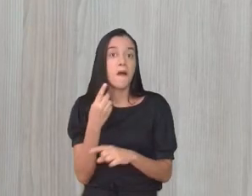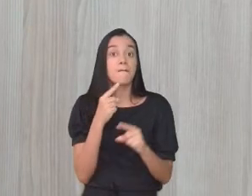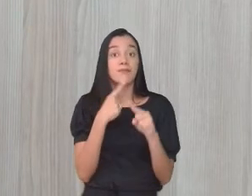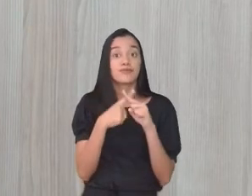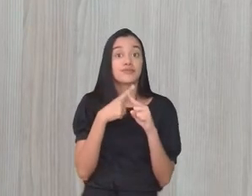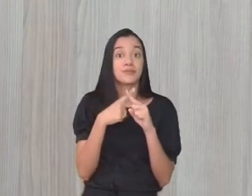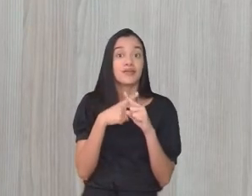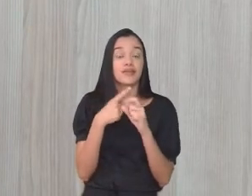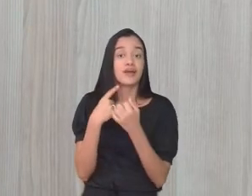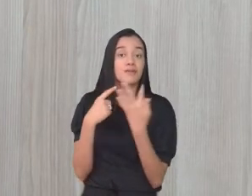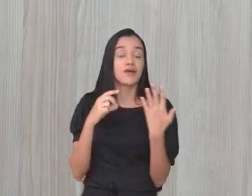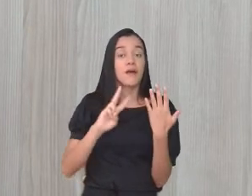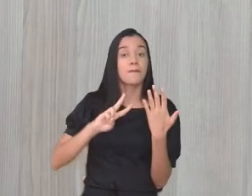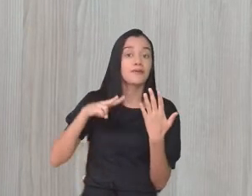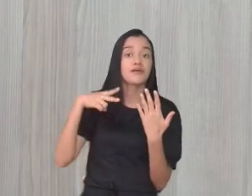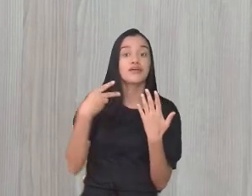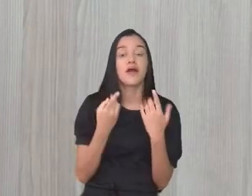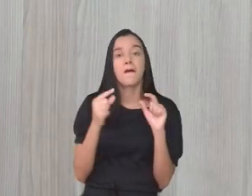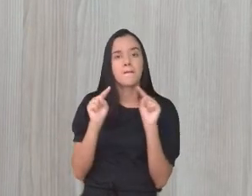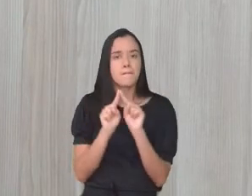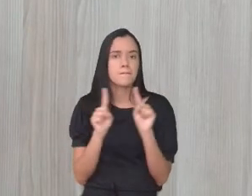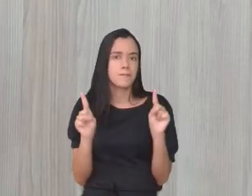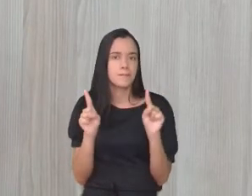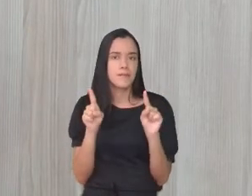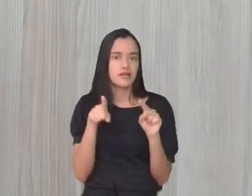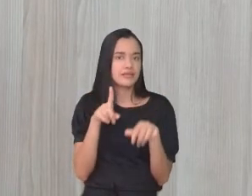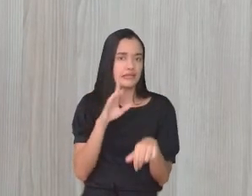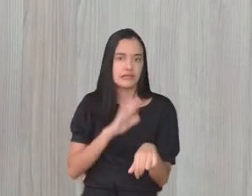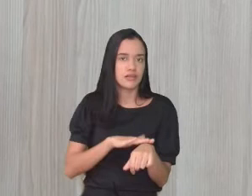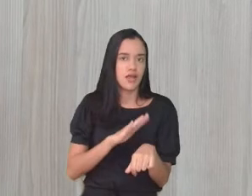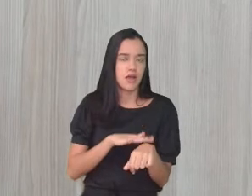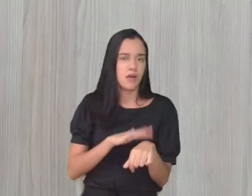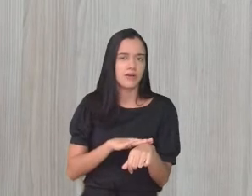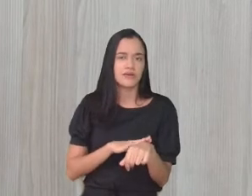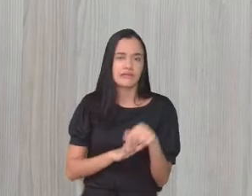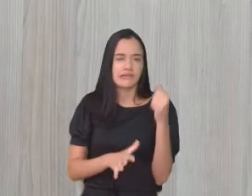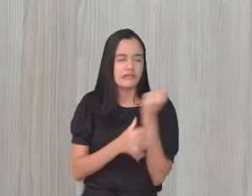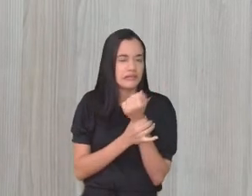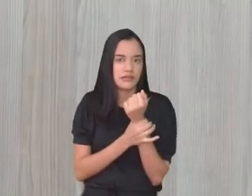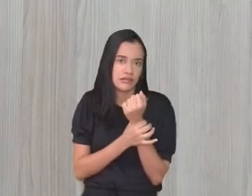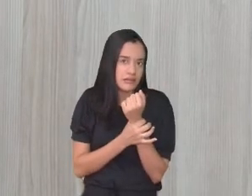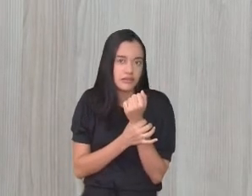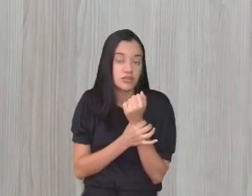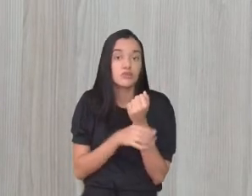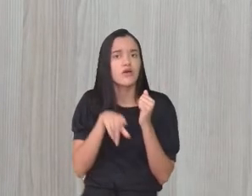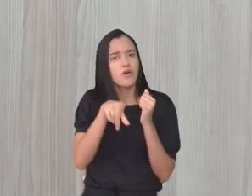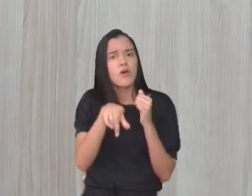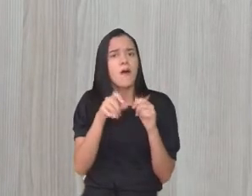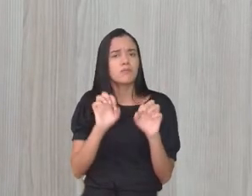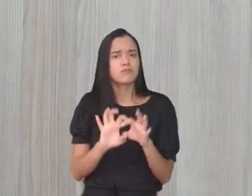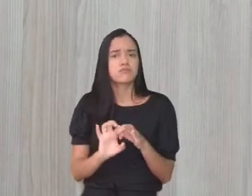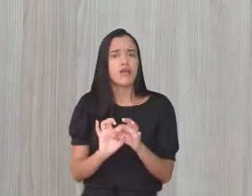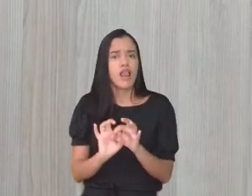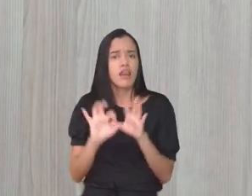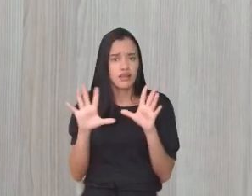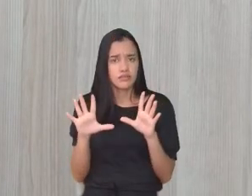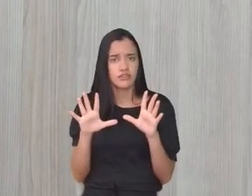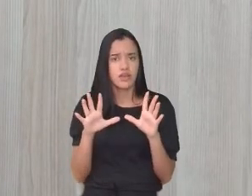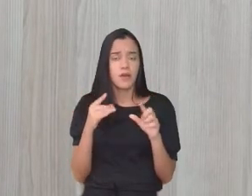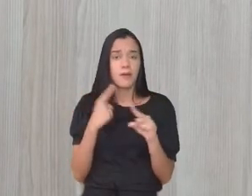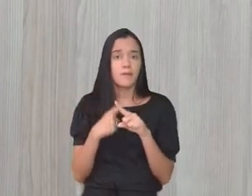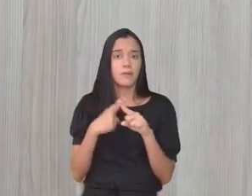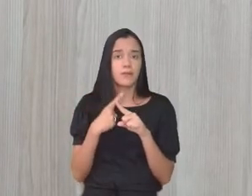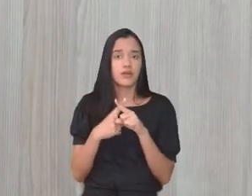potências. Mas se você, na hora, está inseguro, faça do seu jeito, porque todos os